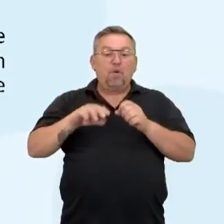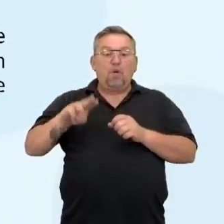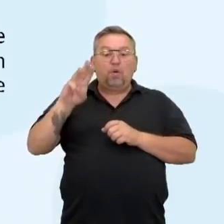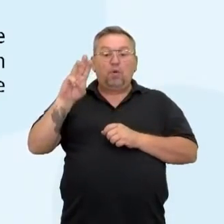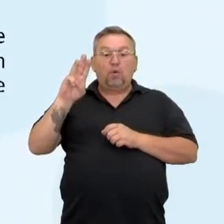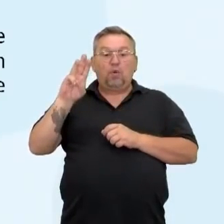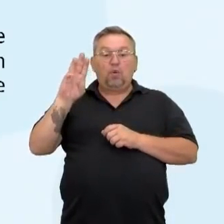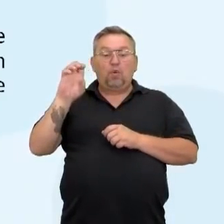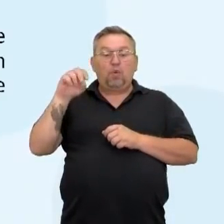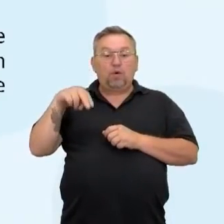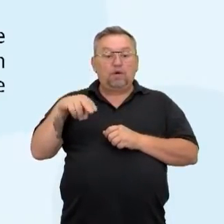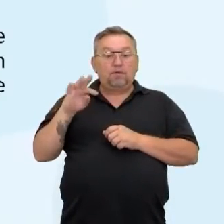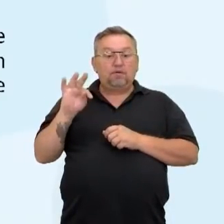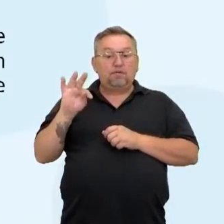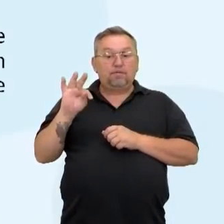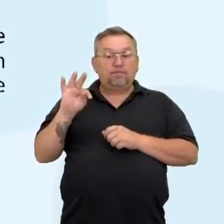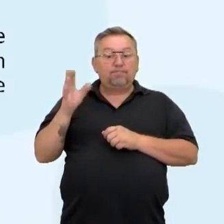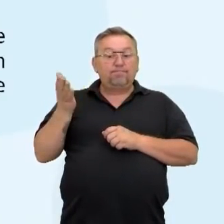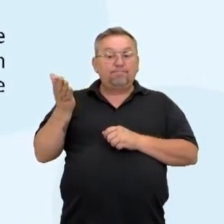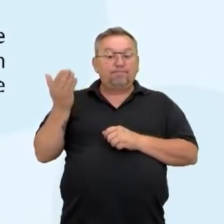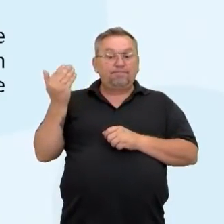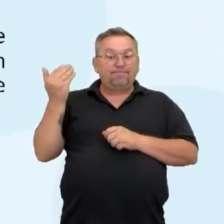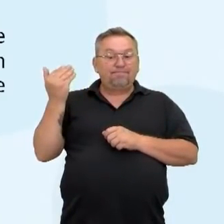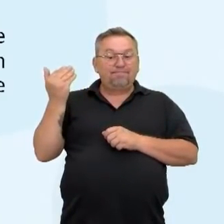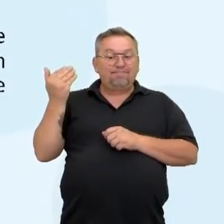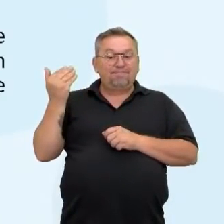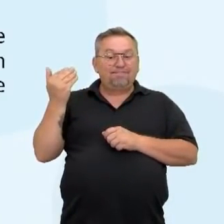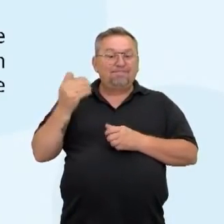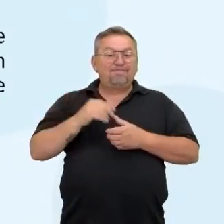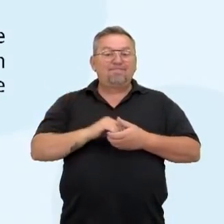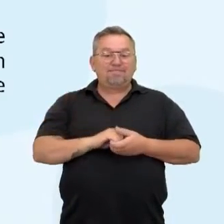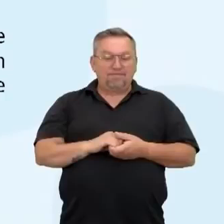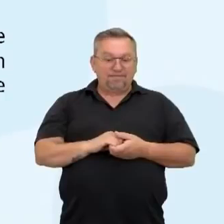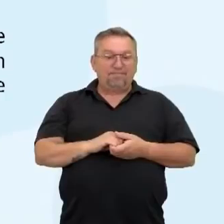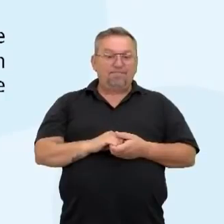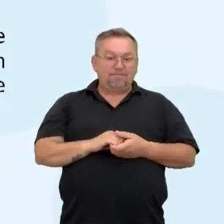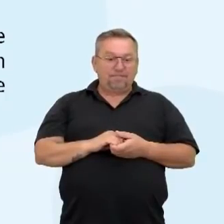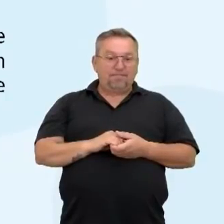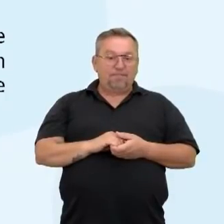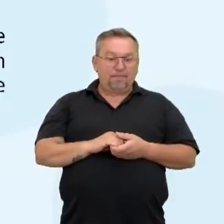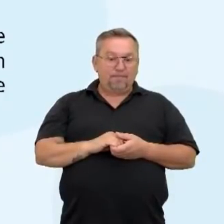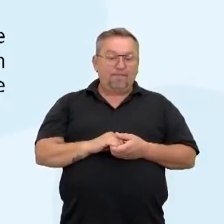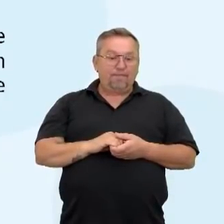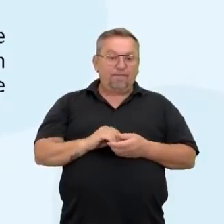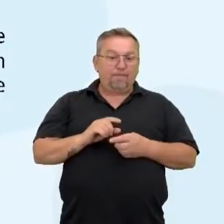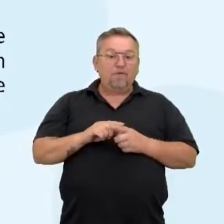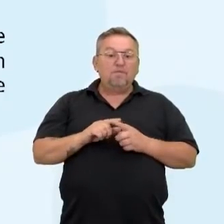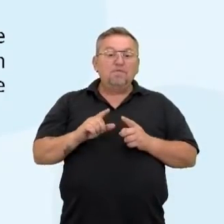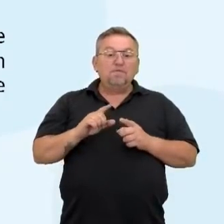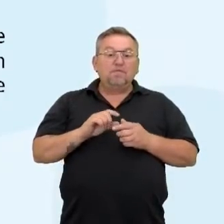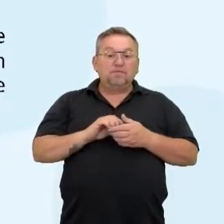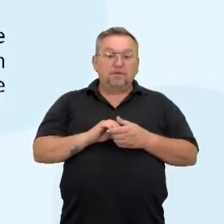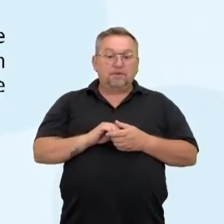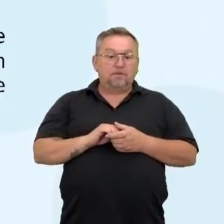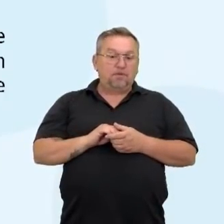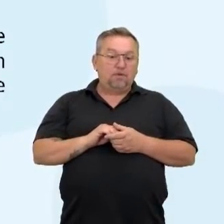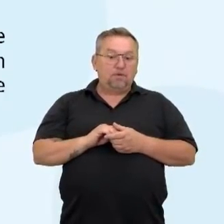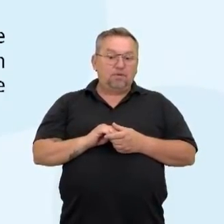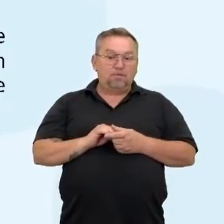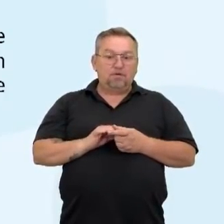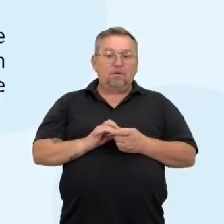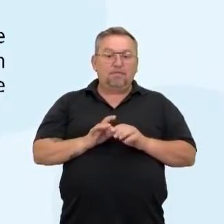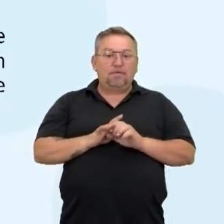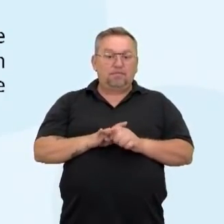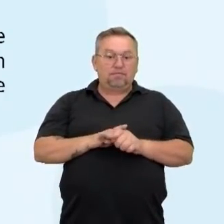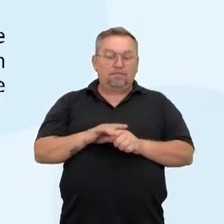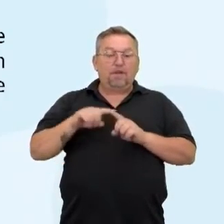uma rotina. Agora, quando é passado, passado de go é went. We took a train. Esse took aqui é o